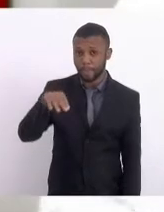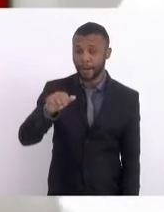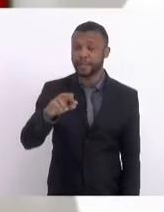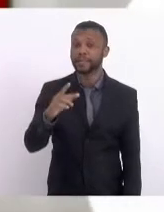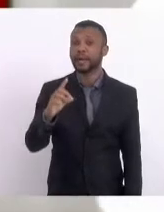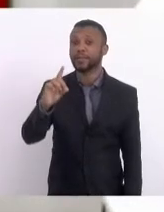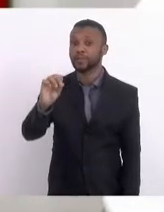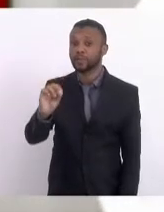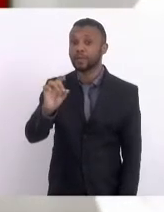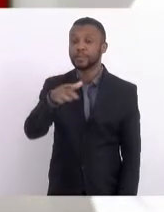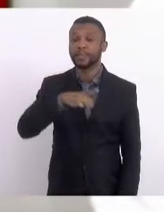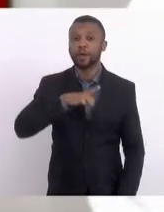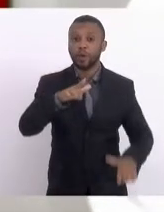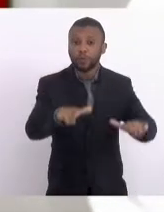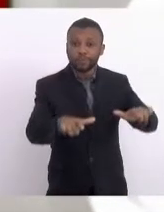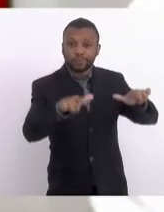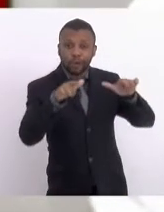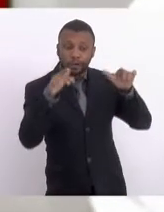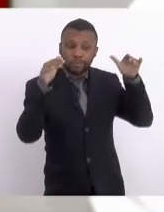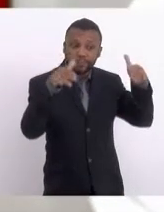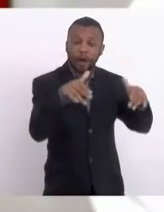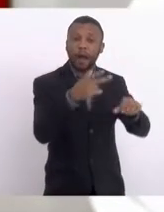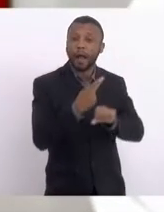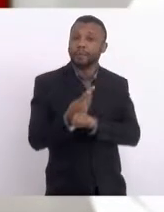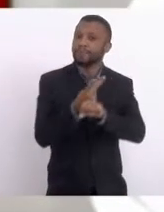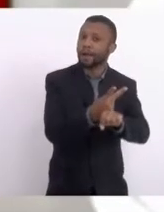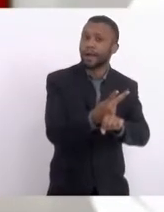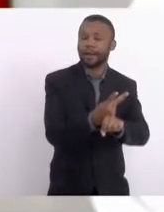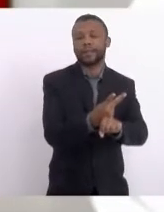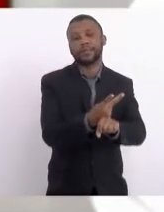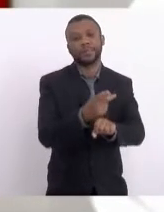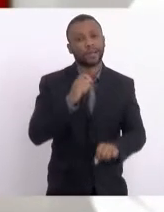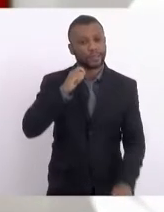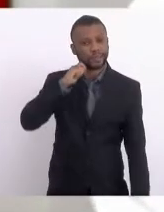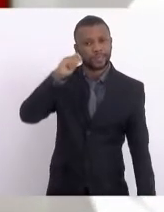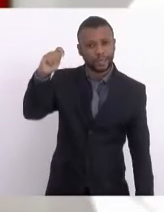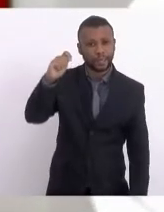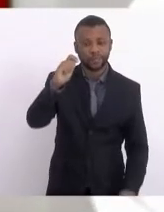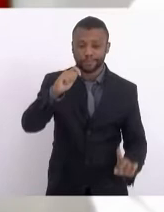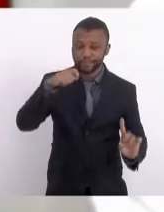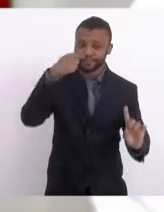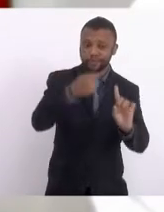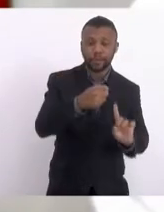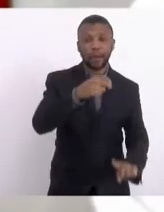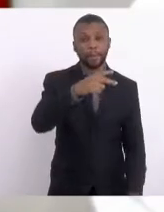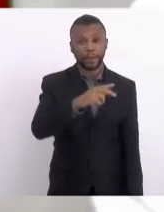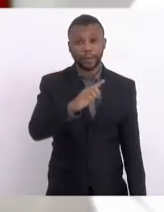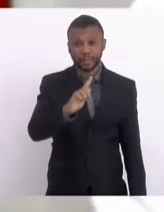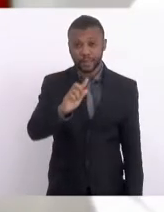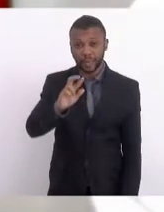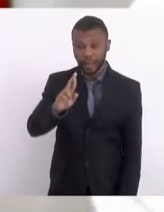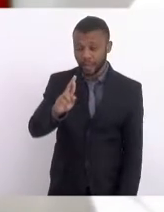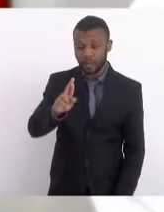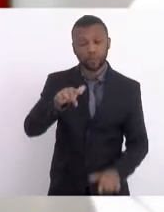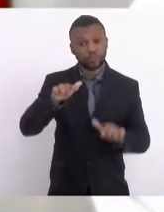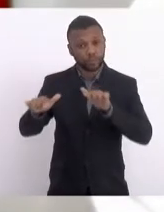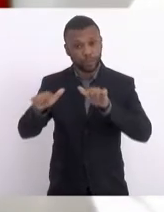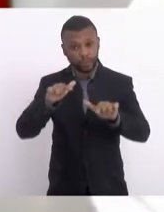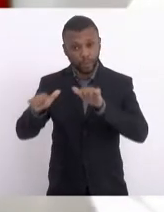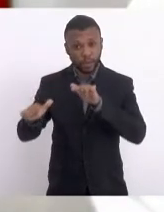condecora com diploma e respectivo mentário Tiradentes a excelentíssima senhora doutora procuradora de trabalho Sirlene Luiza